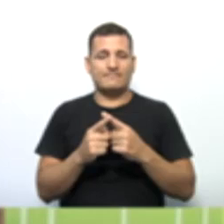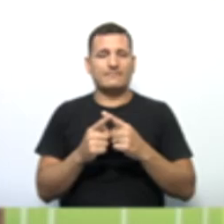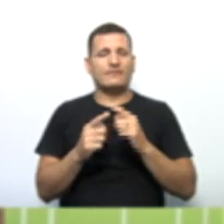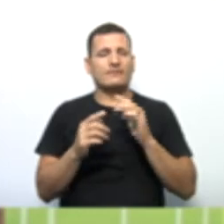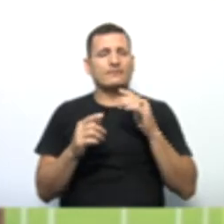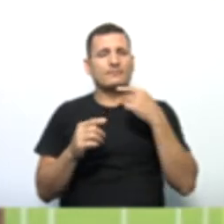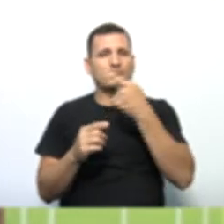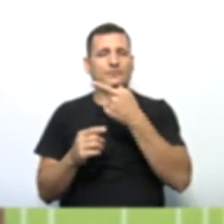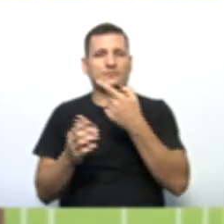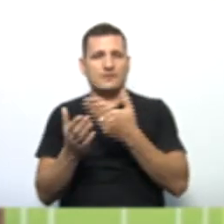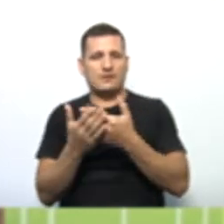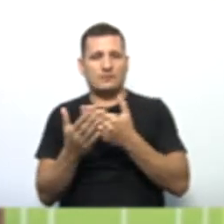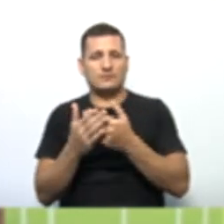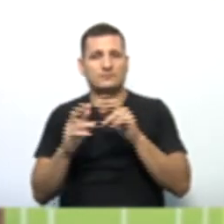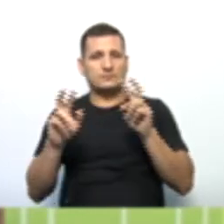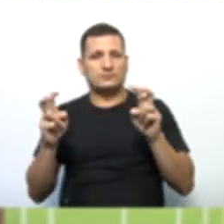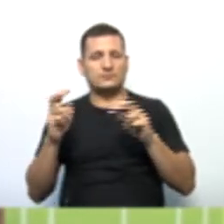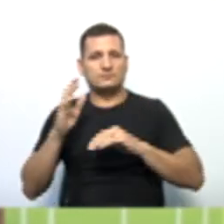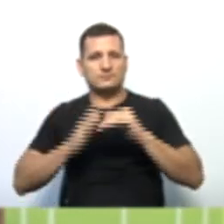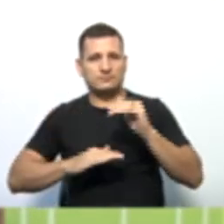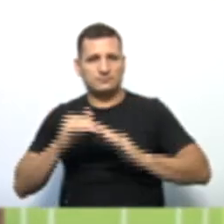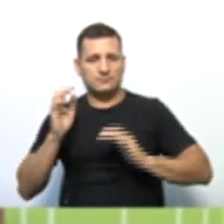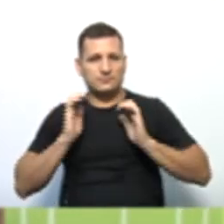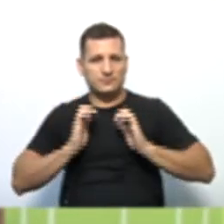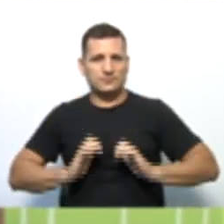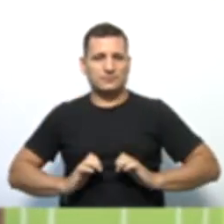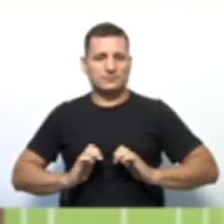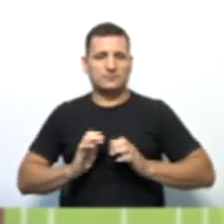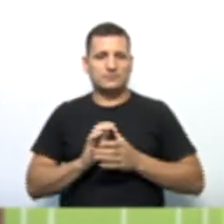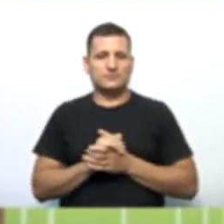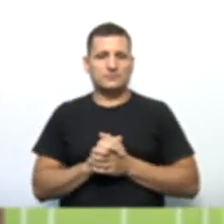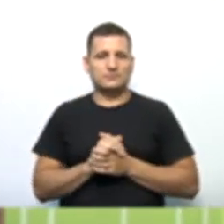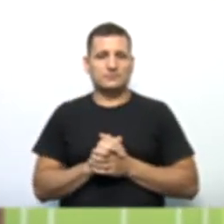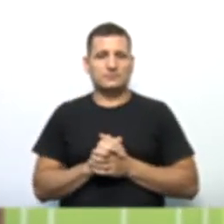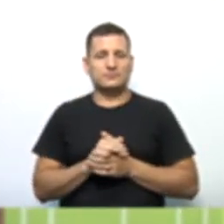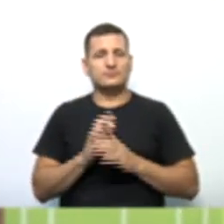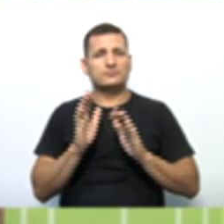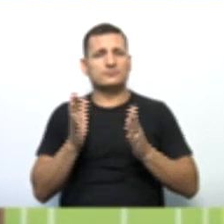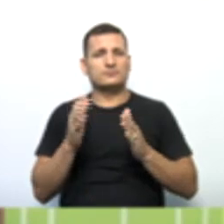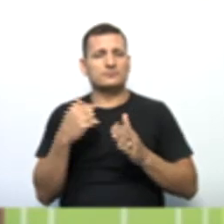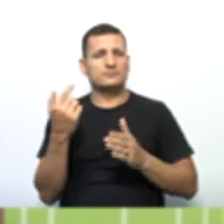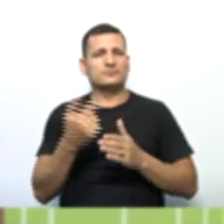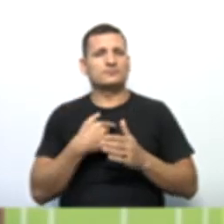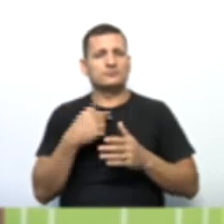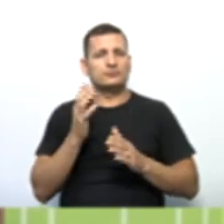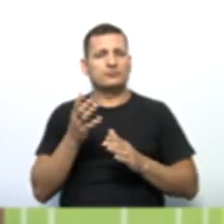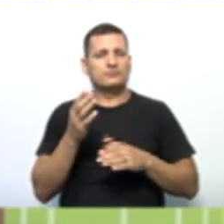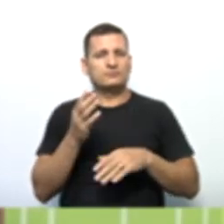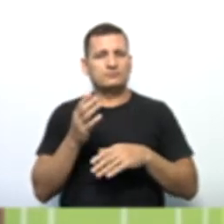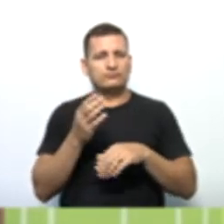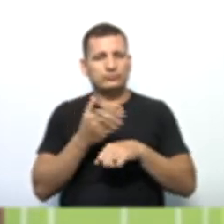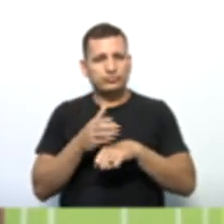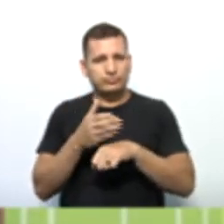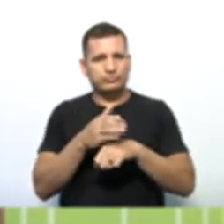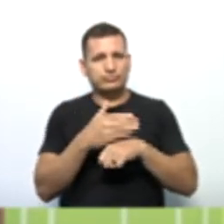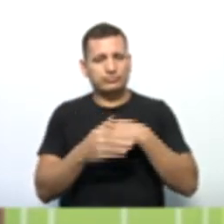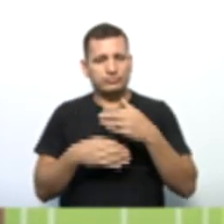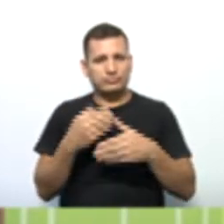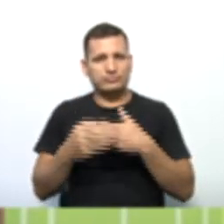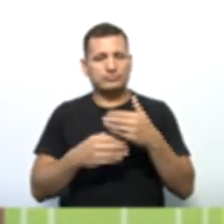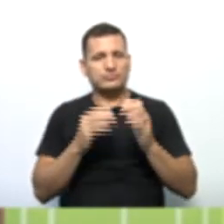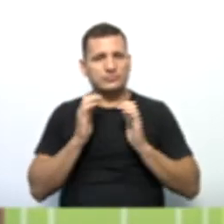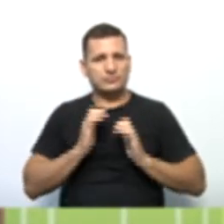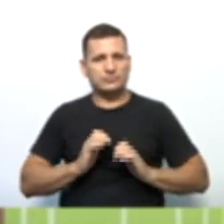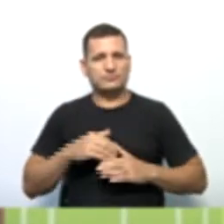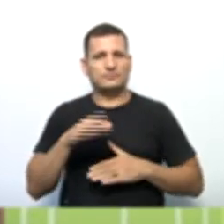sobre a profissão, sobre o exercício ético nas profissões, a gente já vai estar desenvolvendo aí esse nosso código de ética de maneira